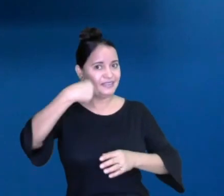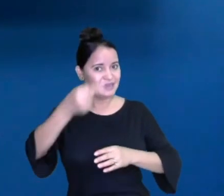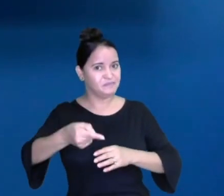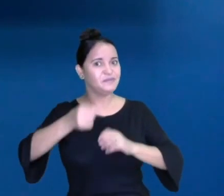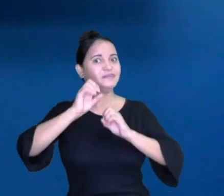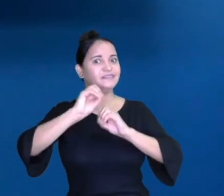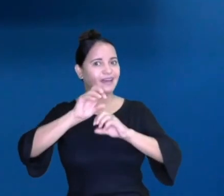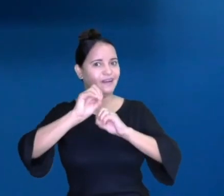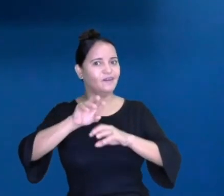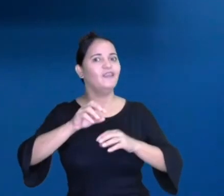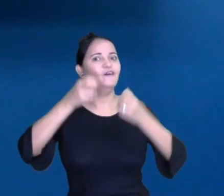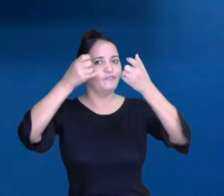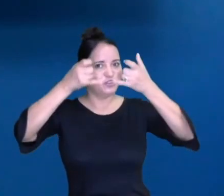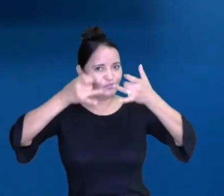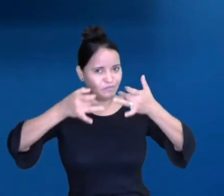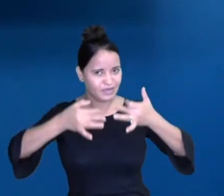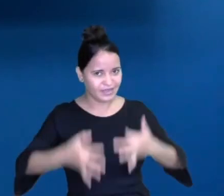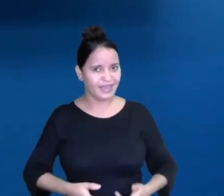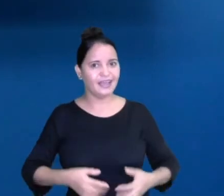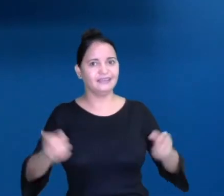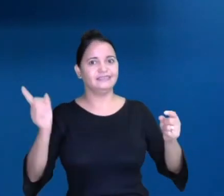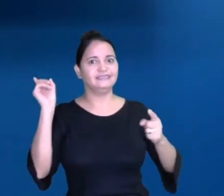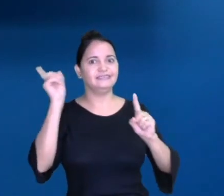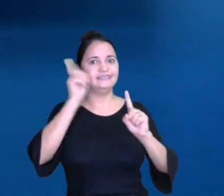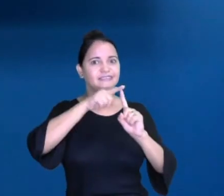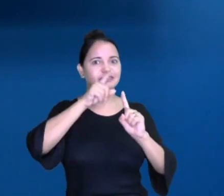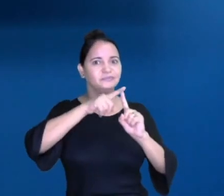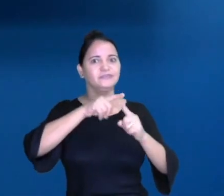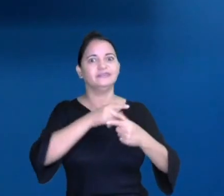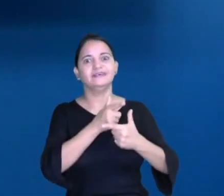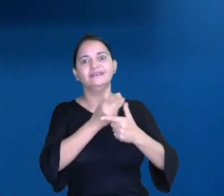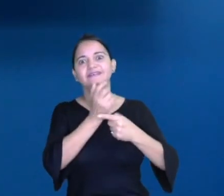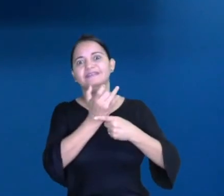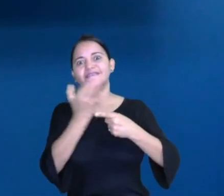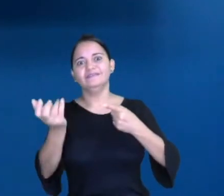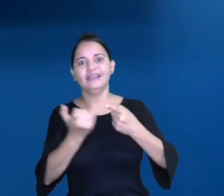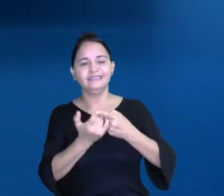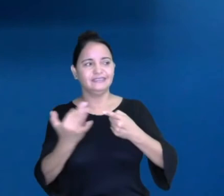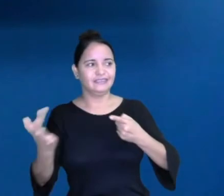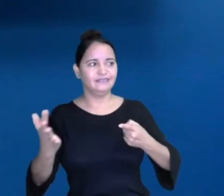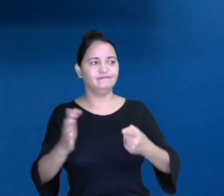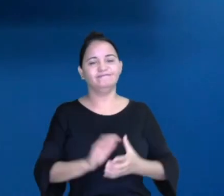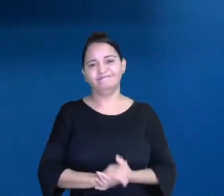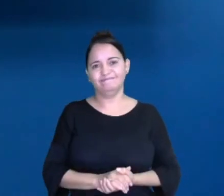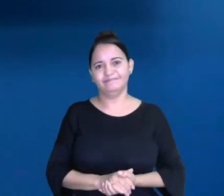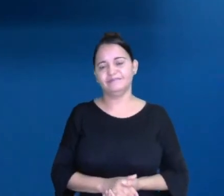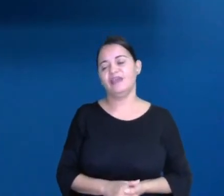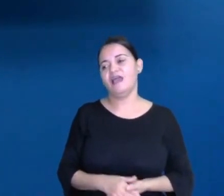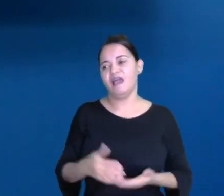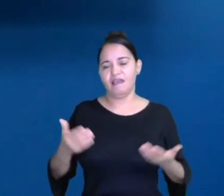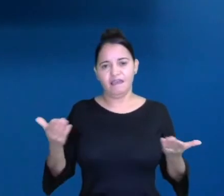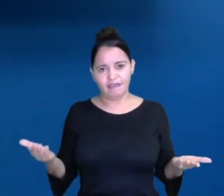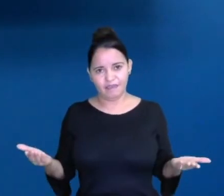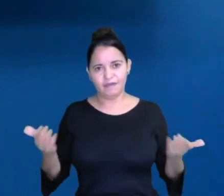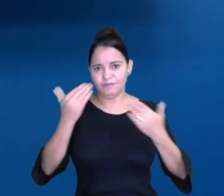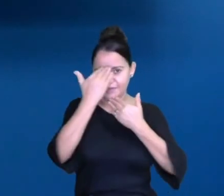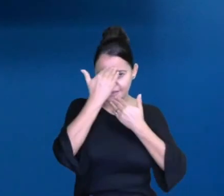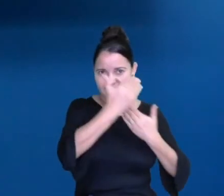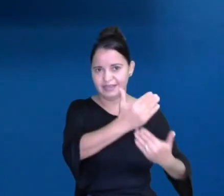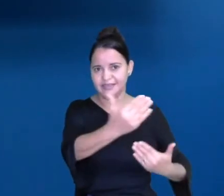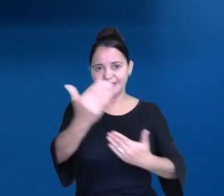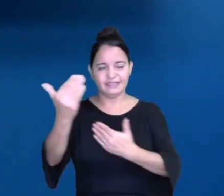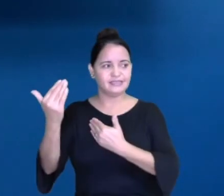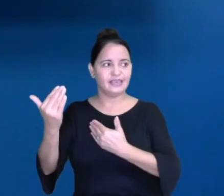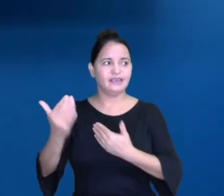para falar desse tipo de fração, ok? Aguarda aí. E eu só tenho a